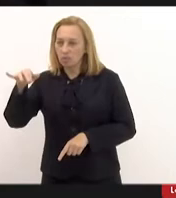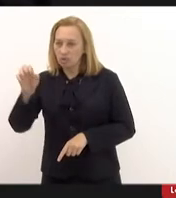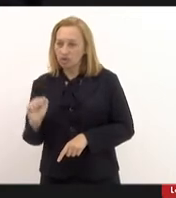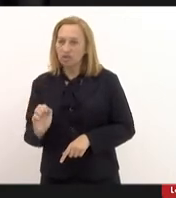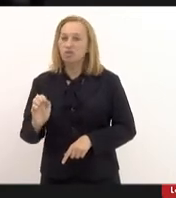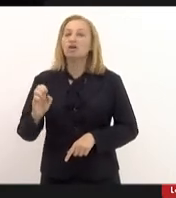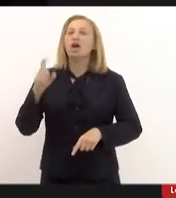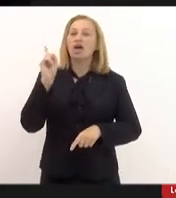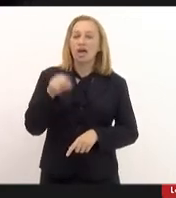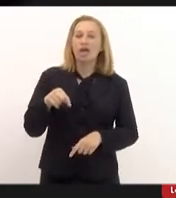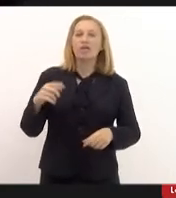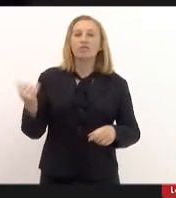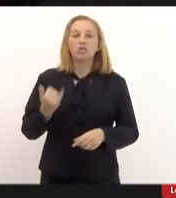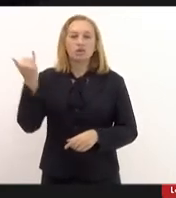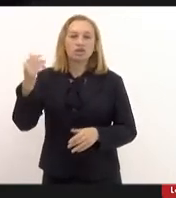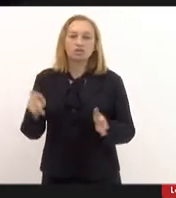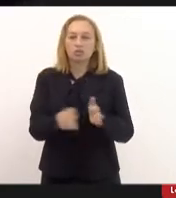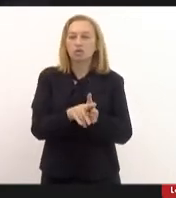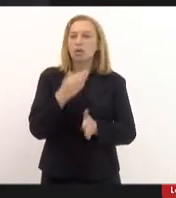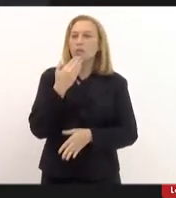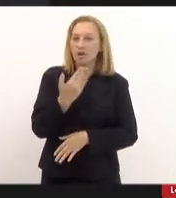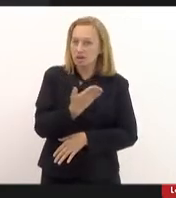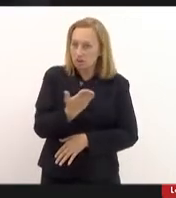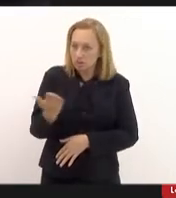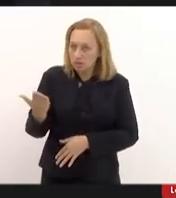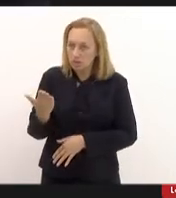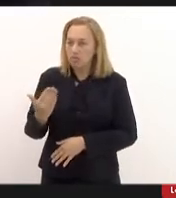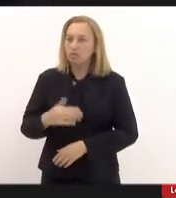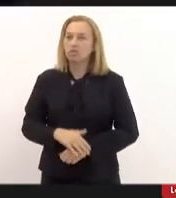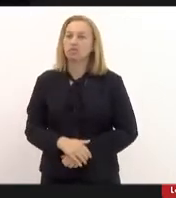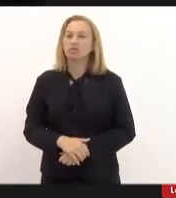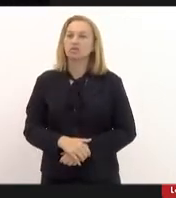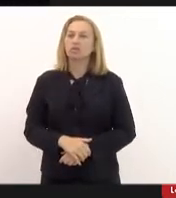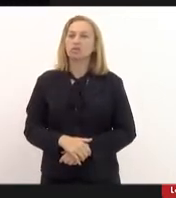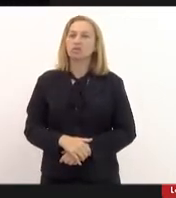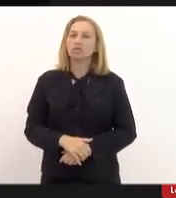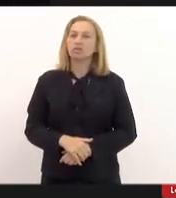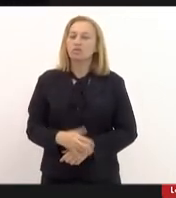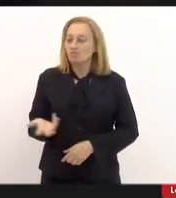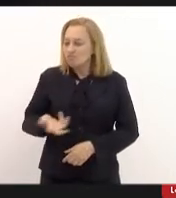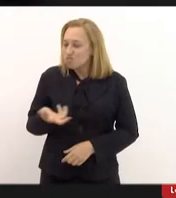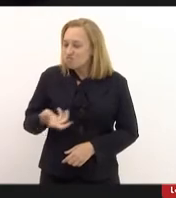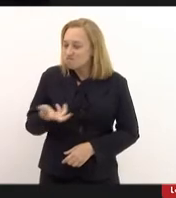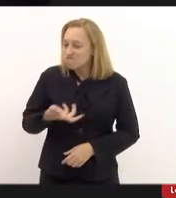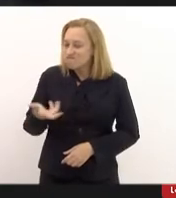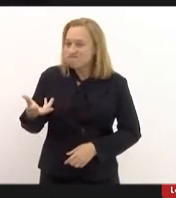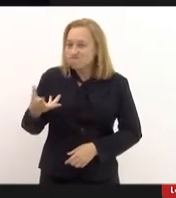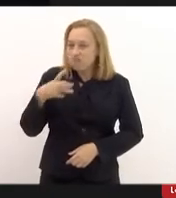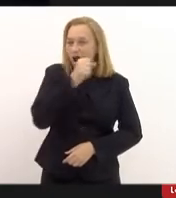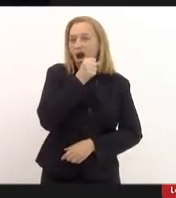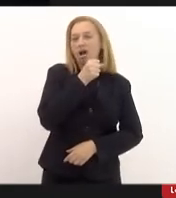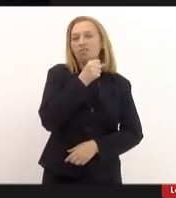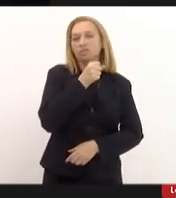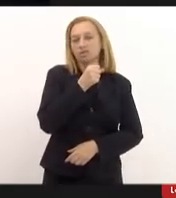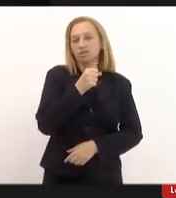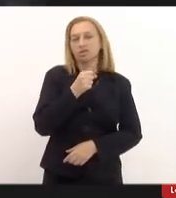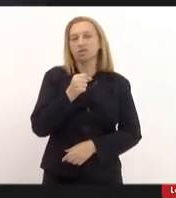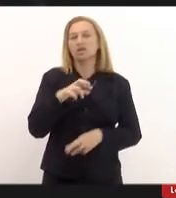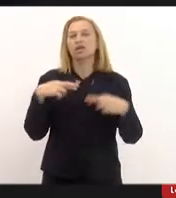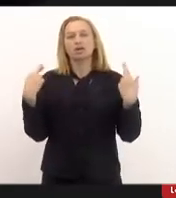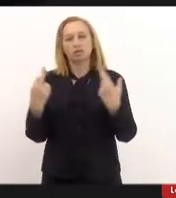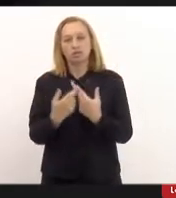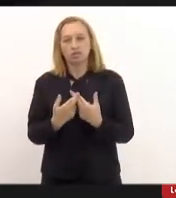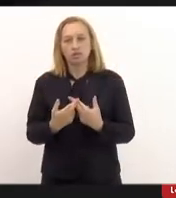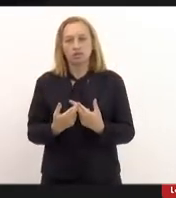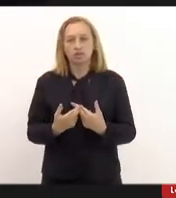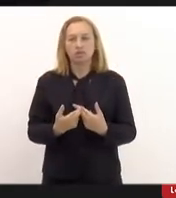muito importante. Eu faço um apelo ao senhor que dá uma acelerar o mais rápido possível quais audiências, que eu sei que vai